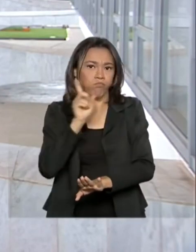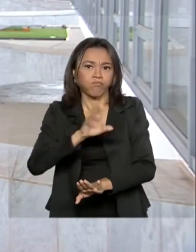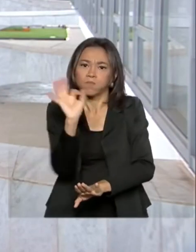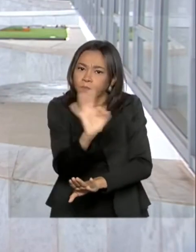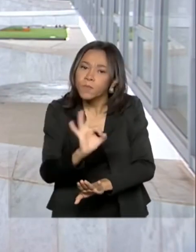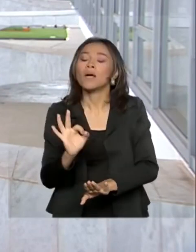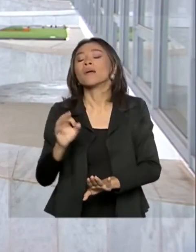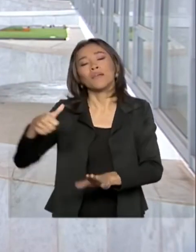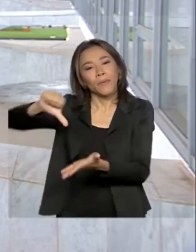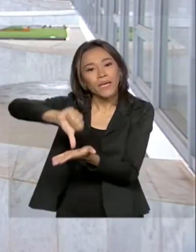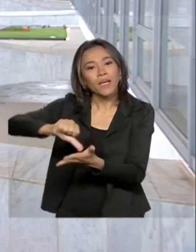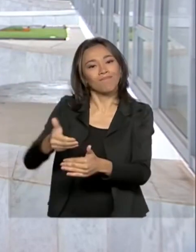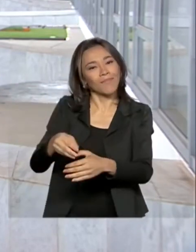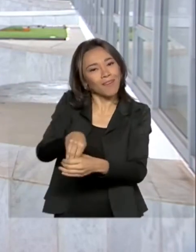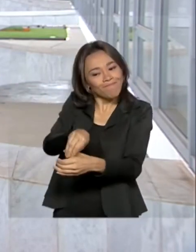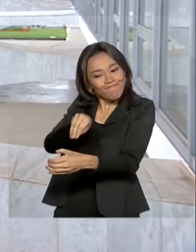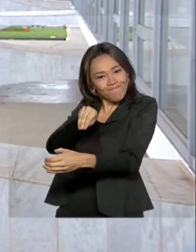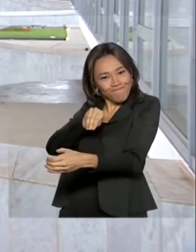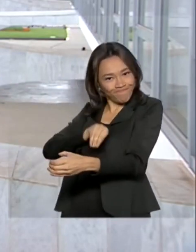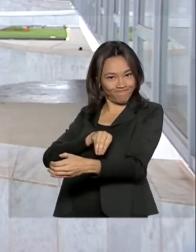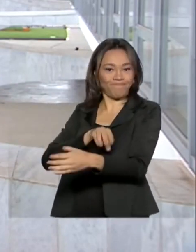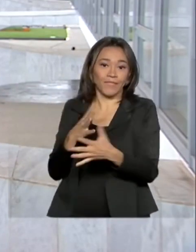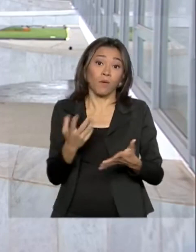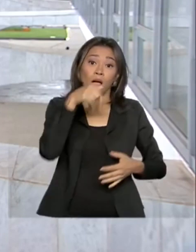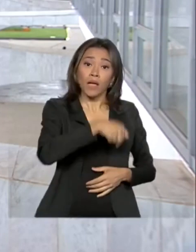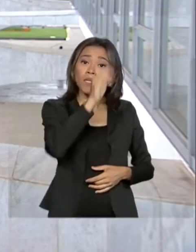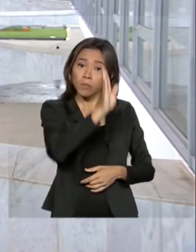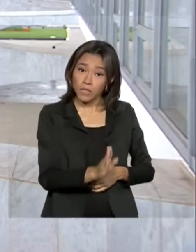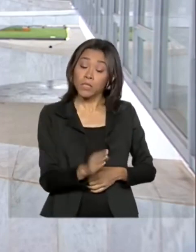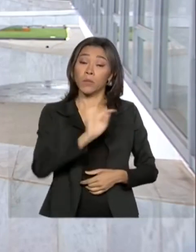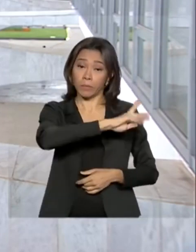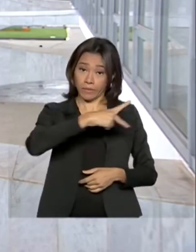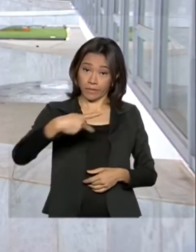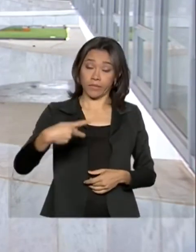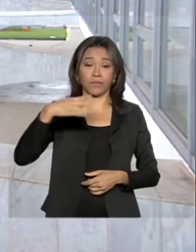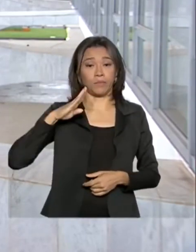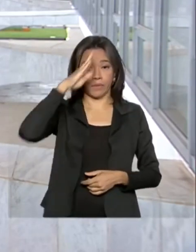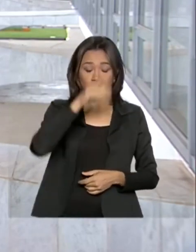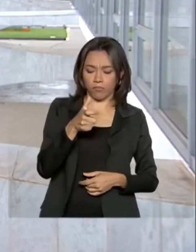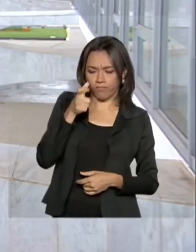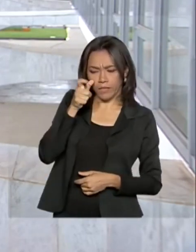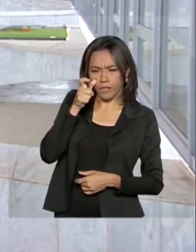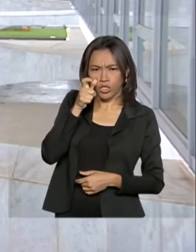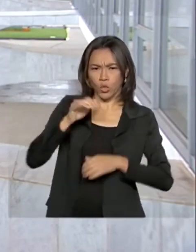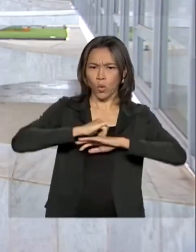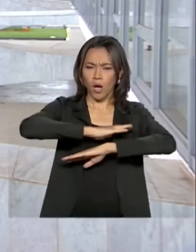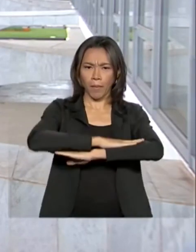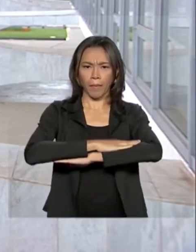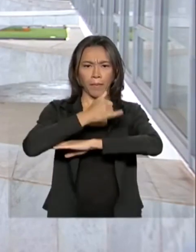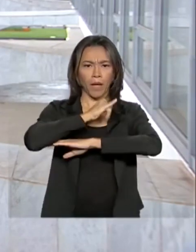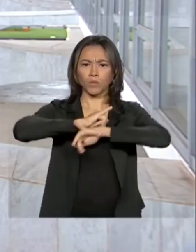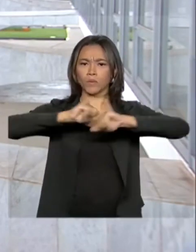também está recuando. Aqui no Brasil, o presidente Jair Bolsonaro acompanhou o pronunciamento de Donald Trump e disse numa transmissão